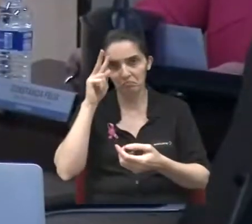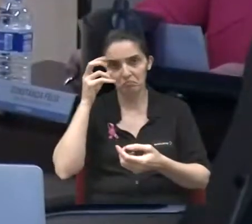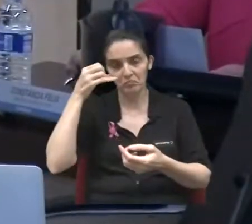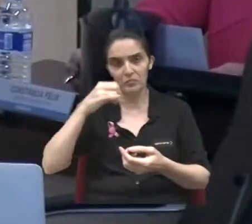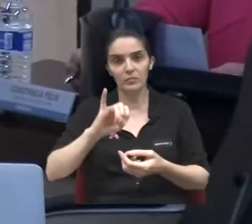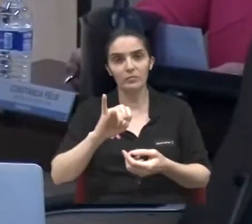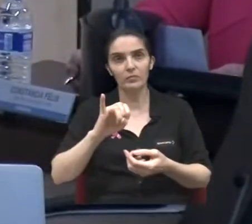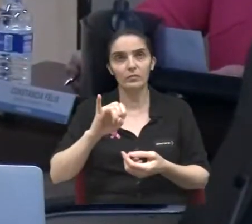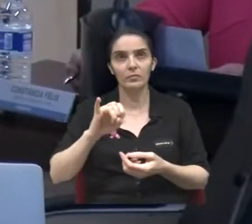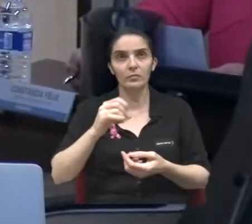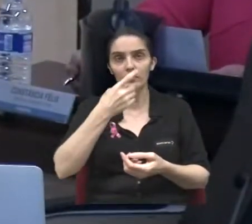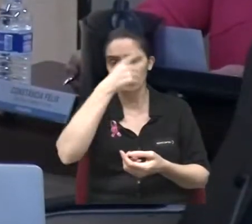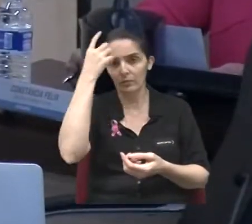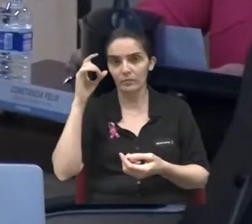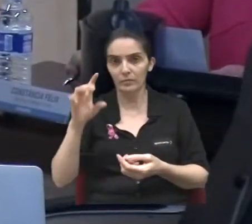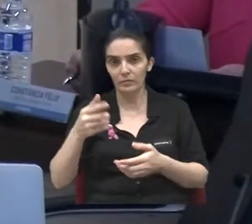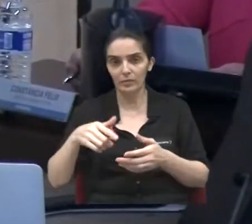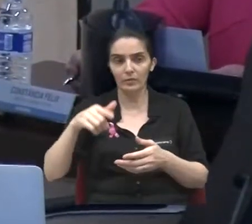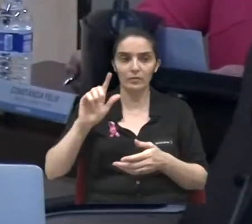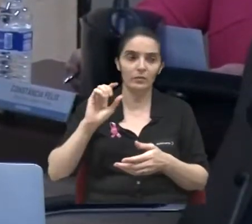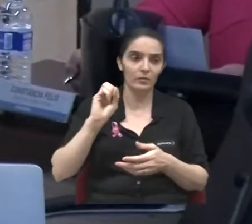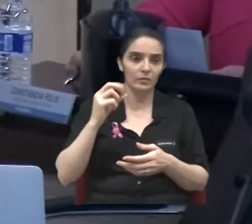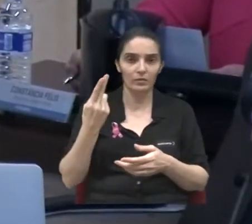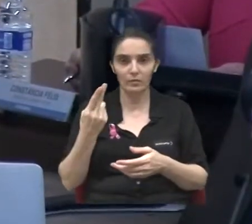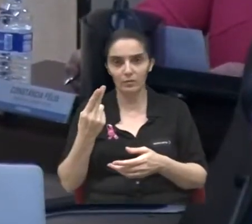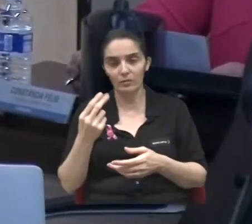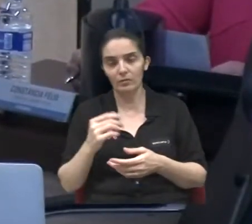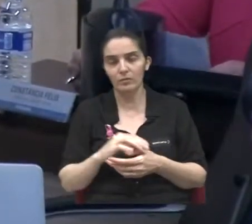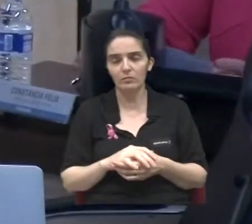do que o meu, ou vice-versa, mas, de qualquer modo,